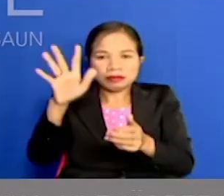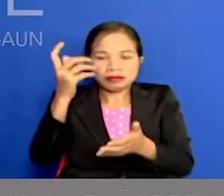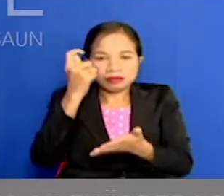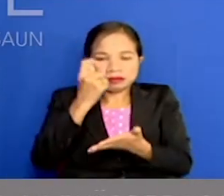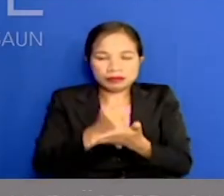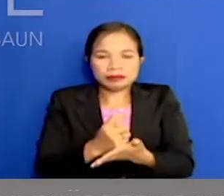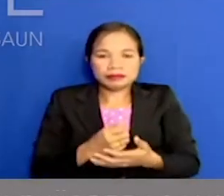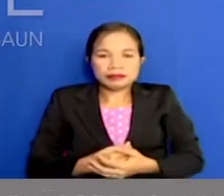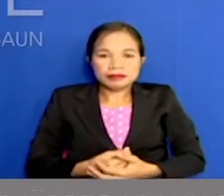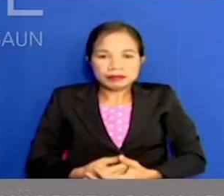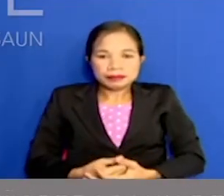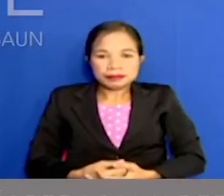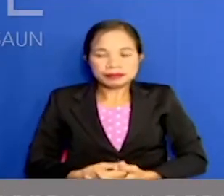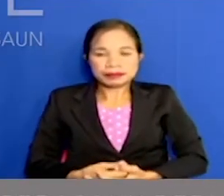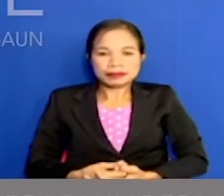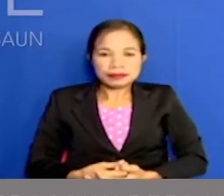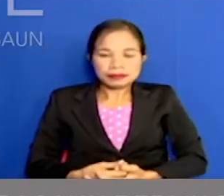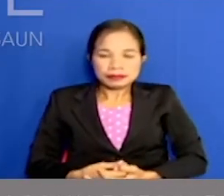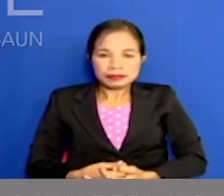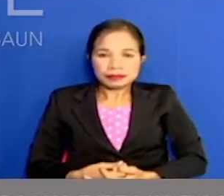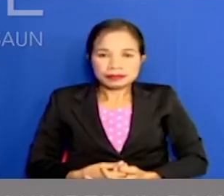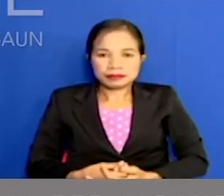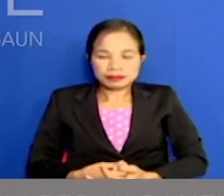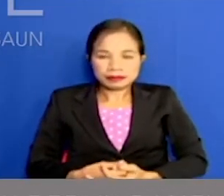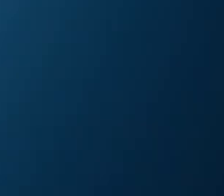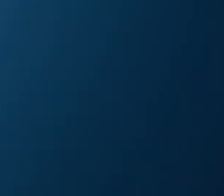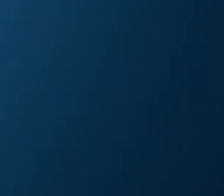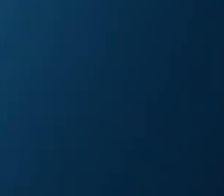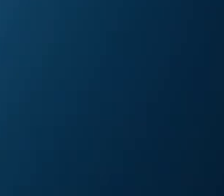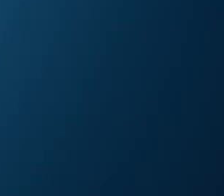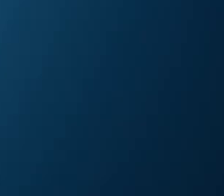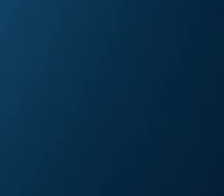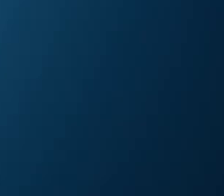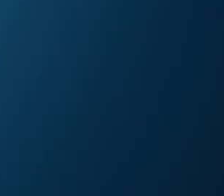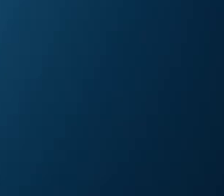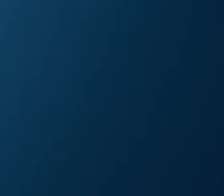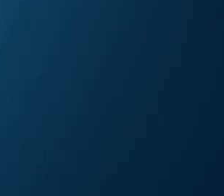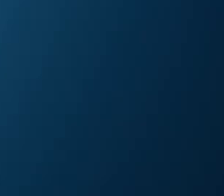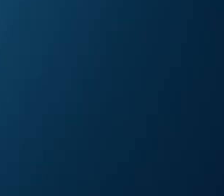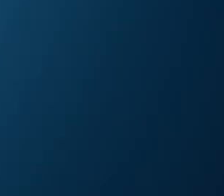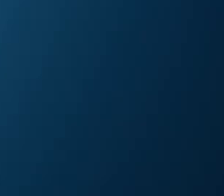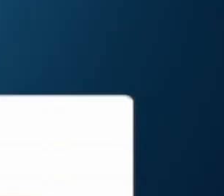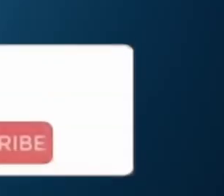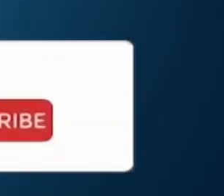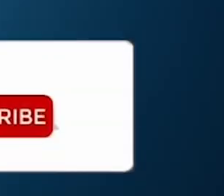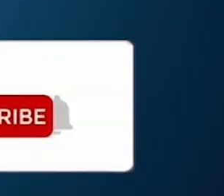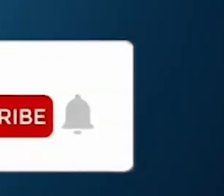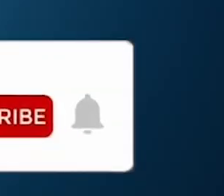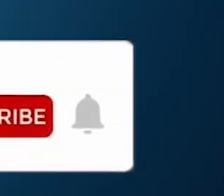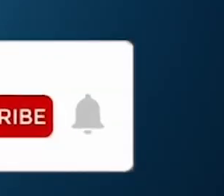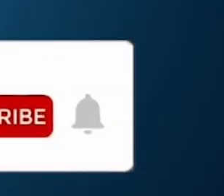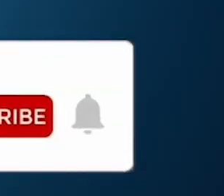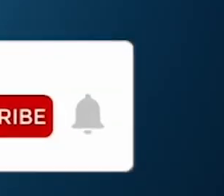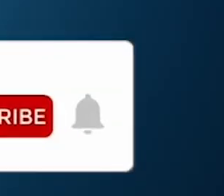resing. Verônica Barros, Agostino Neno, RTTL. Atu hetang informação factuais no